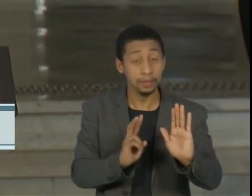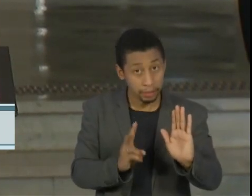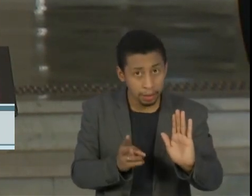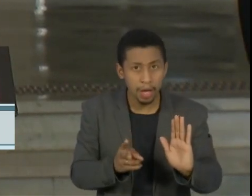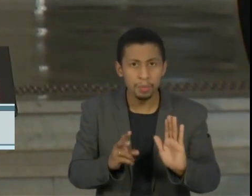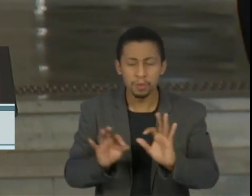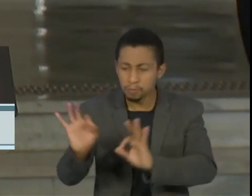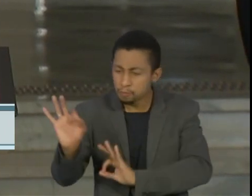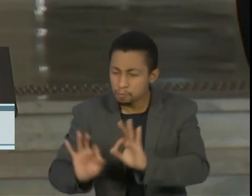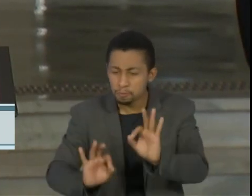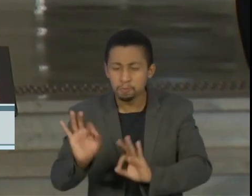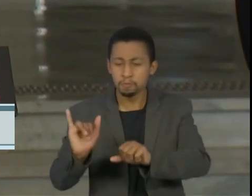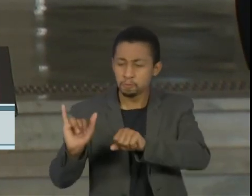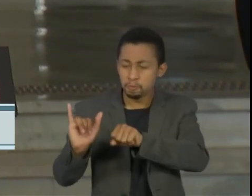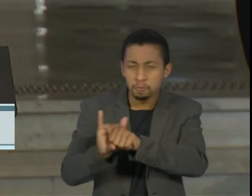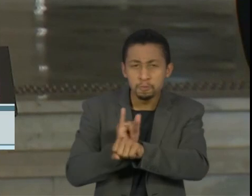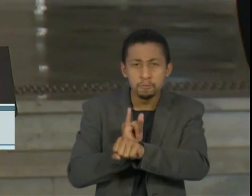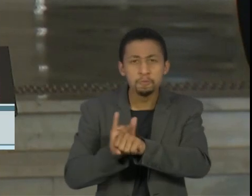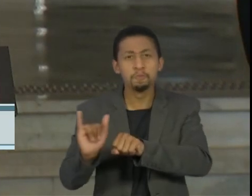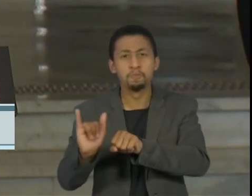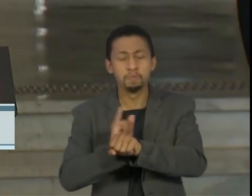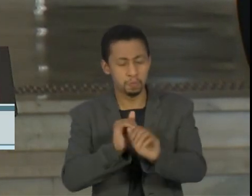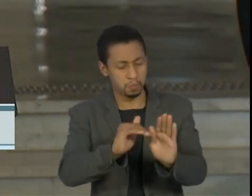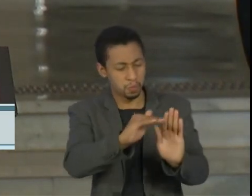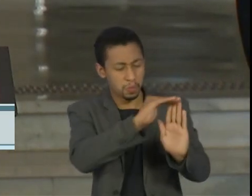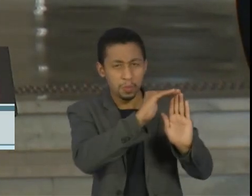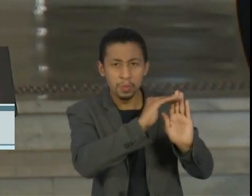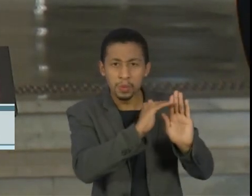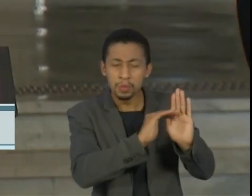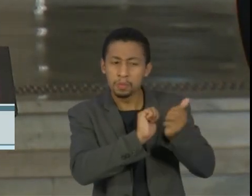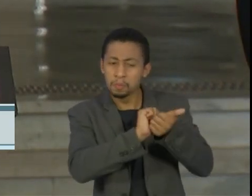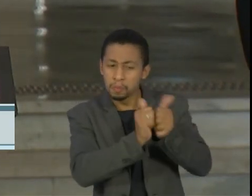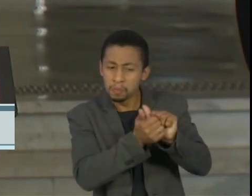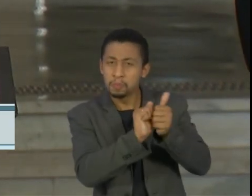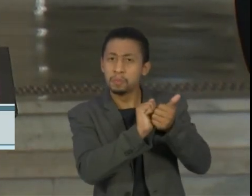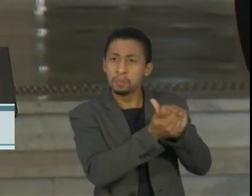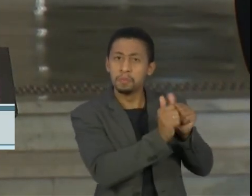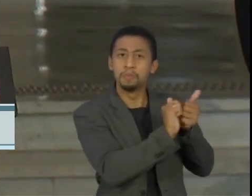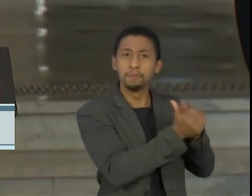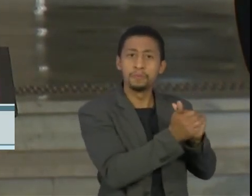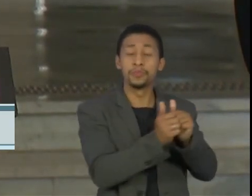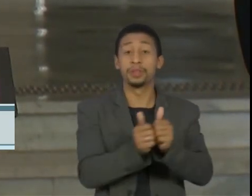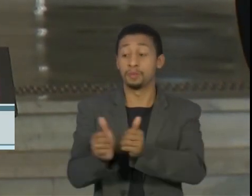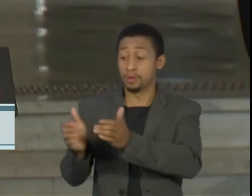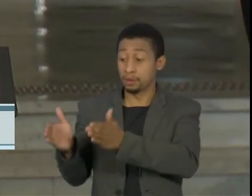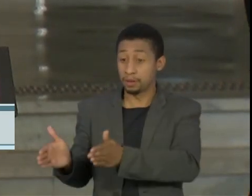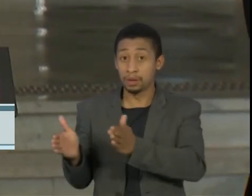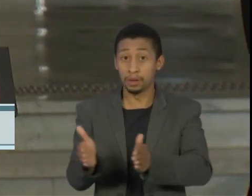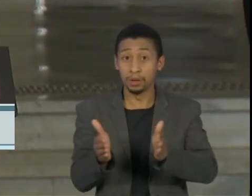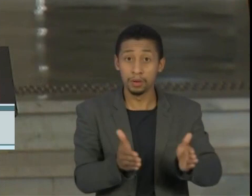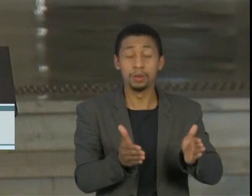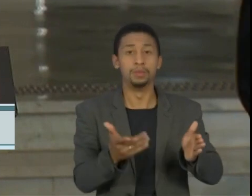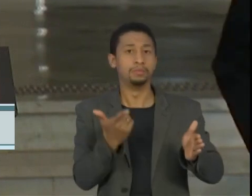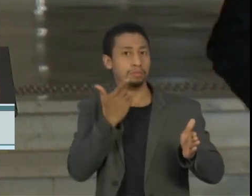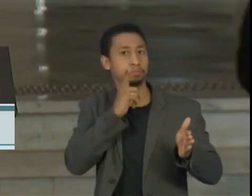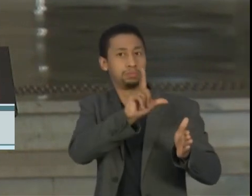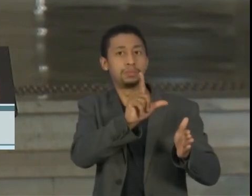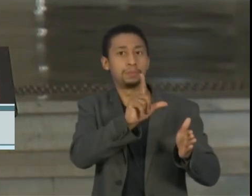aperfeiçoando os critérios e os protocolos para que o Plano São Paulo continue bem sucedido. Dessa